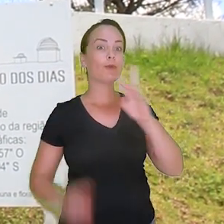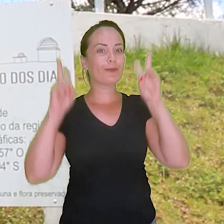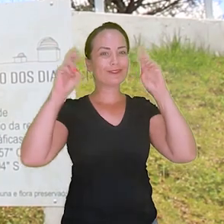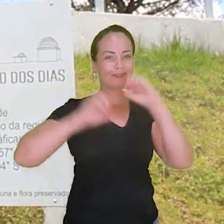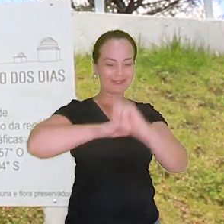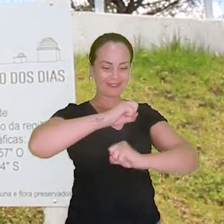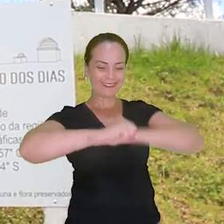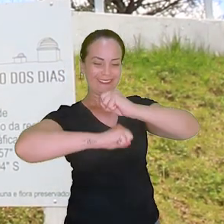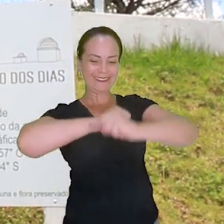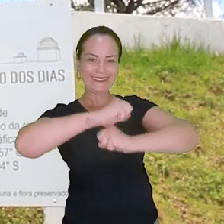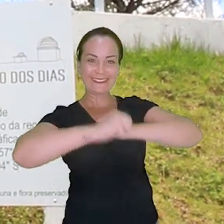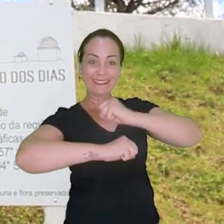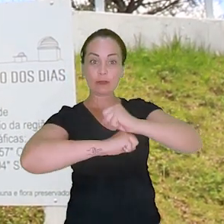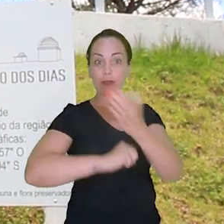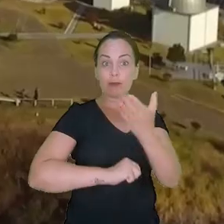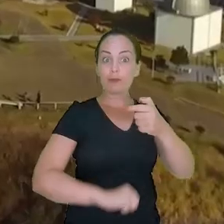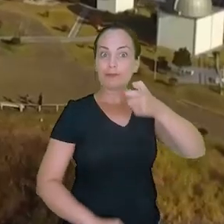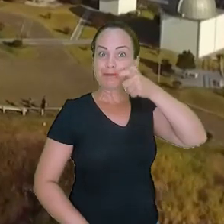Vamos acompanhar tudo isso? Bora!